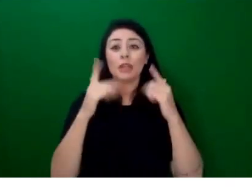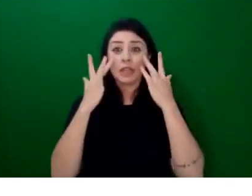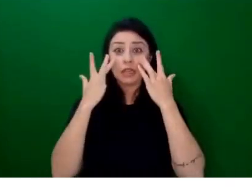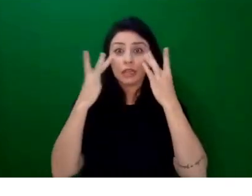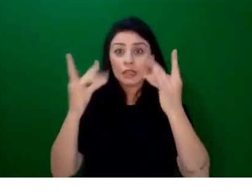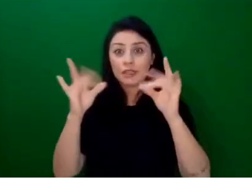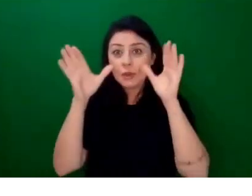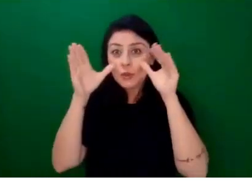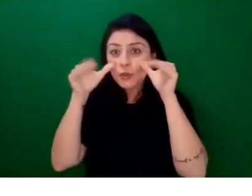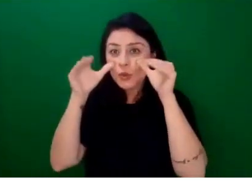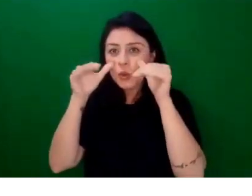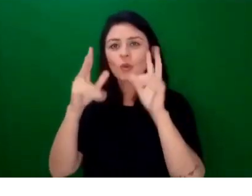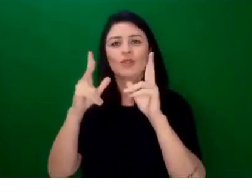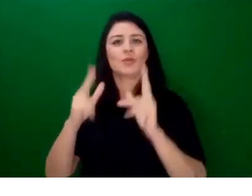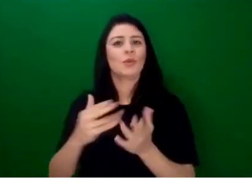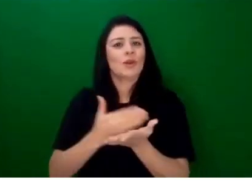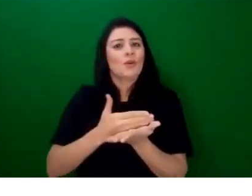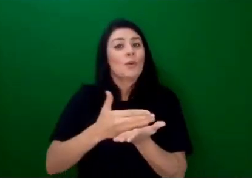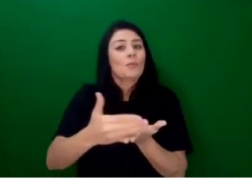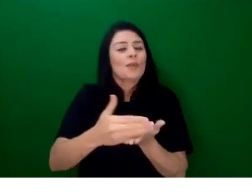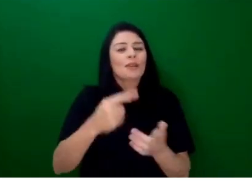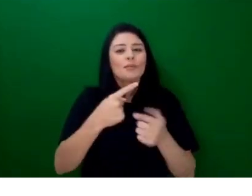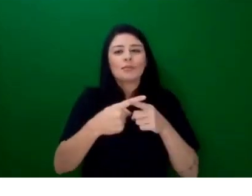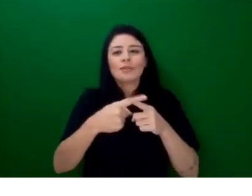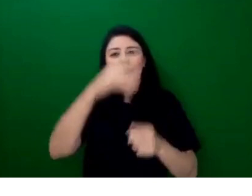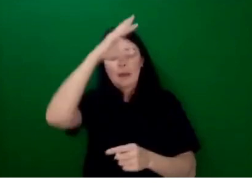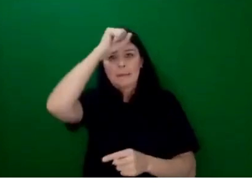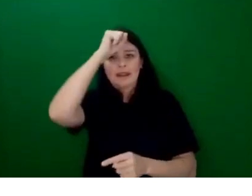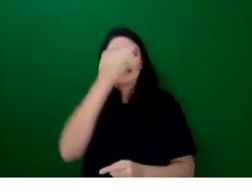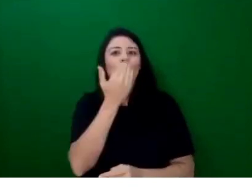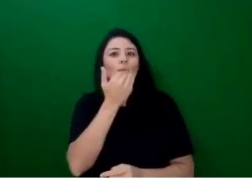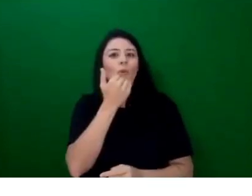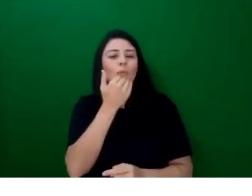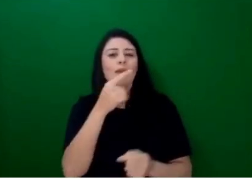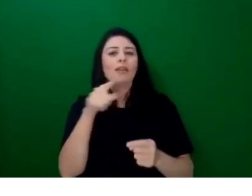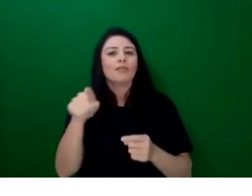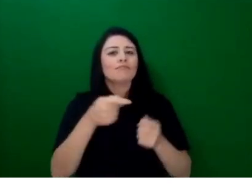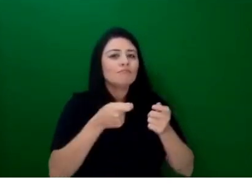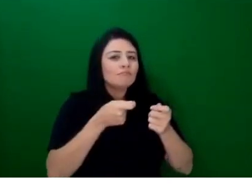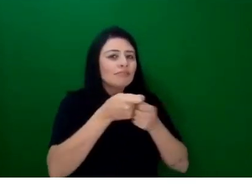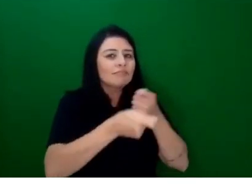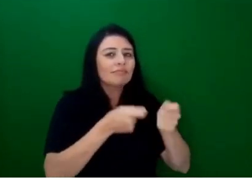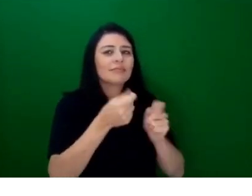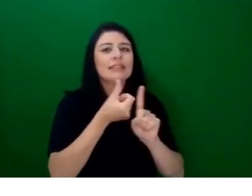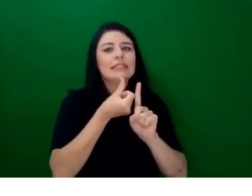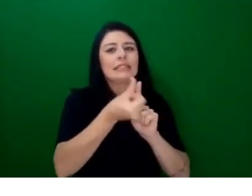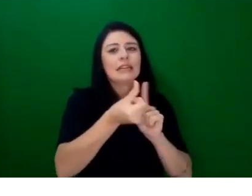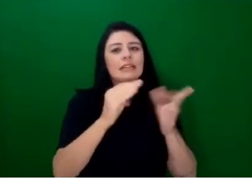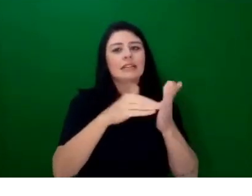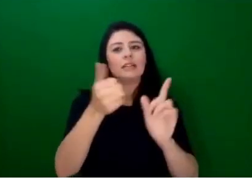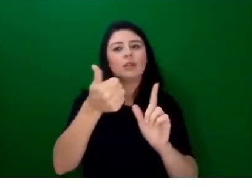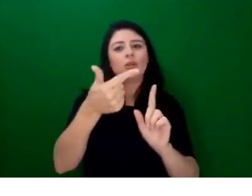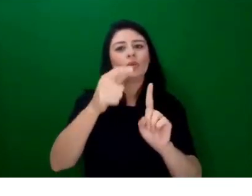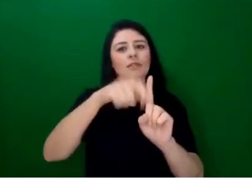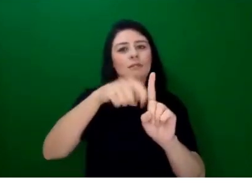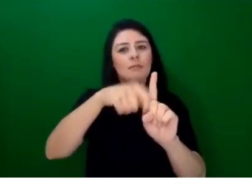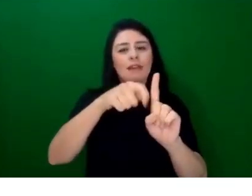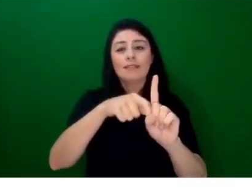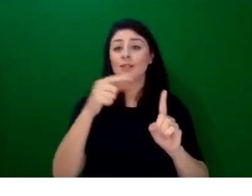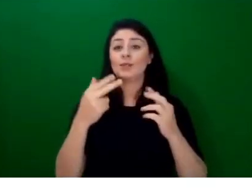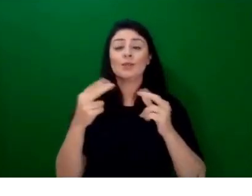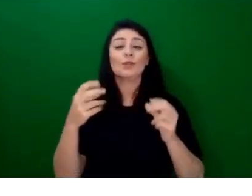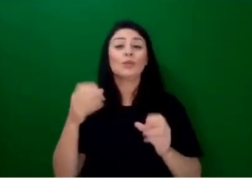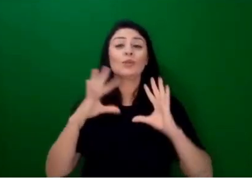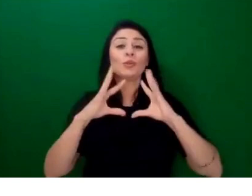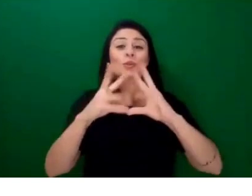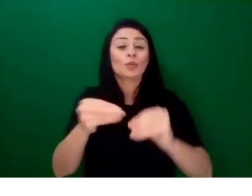tão curioso que nem no início, que ele está aprendendo a comer, que é aquela fase de apresentação dos 6 aos 12 meses, que tudo é novo para ele.